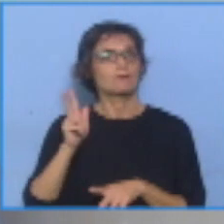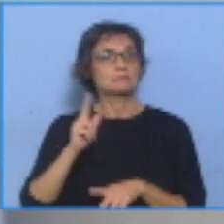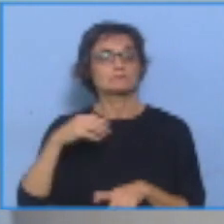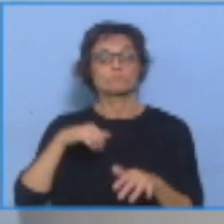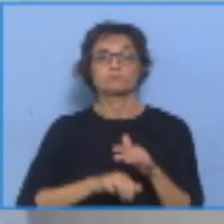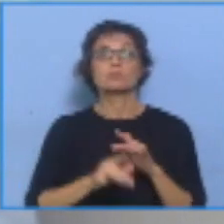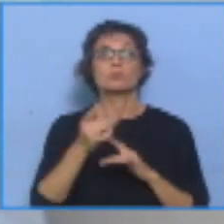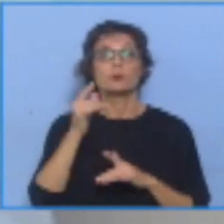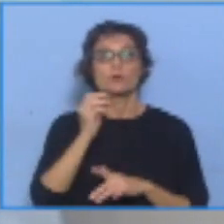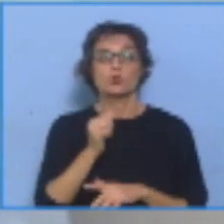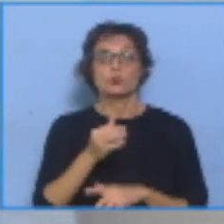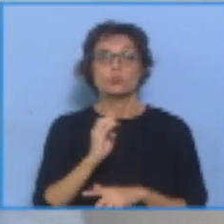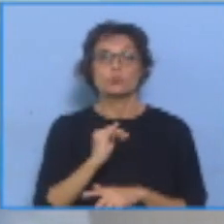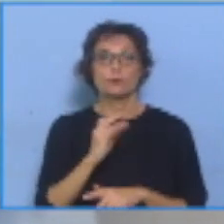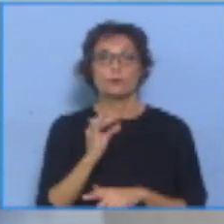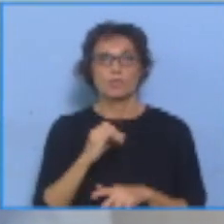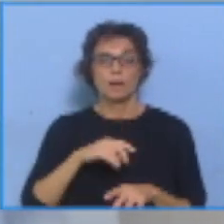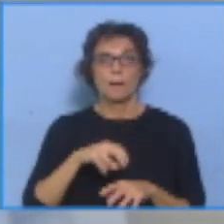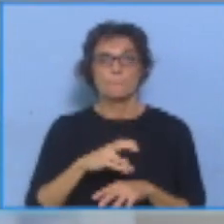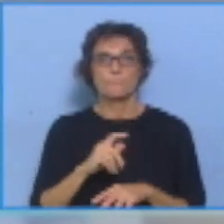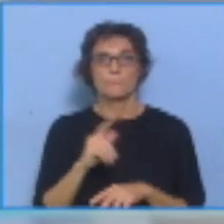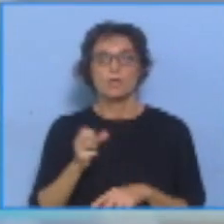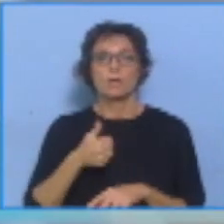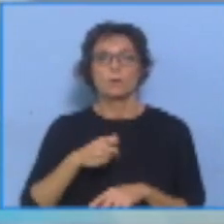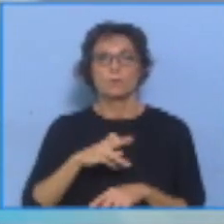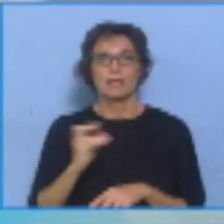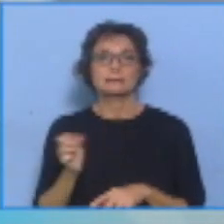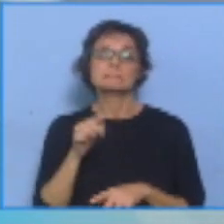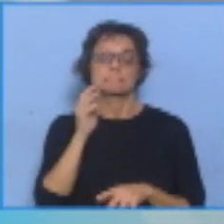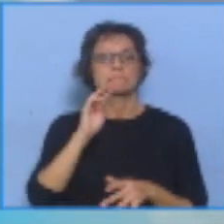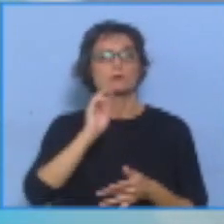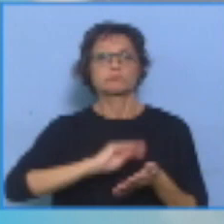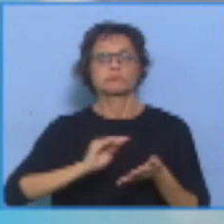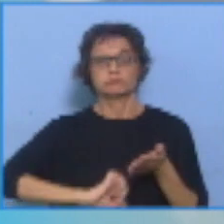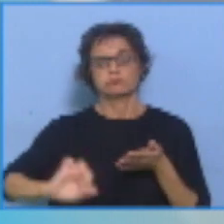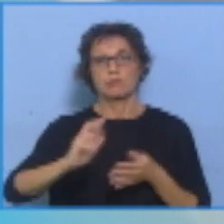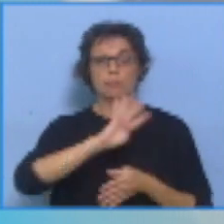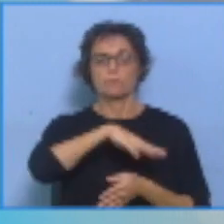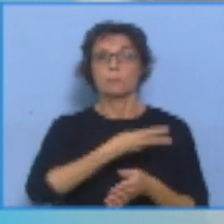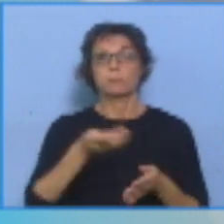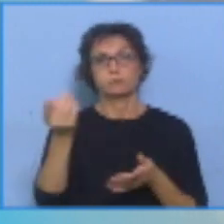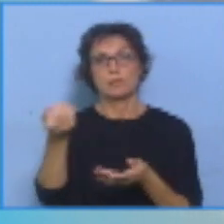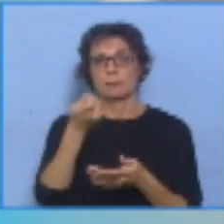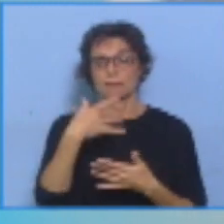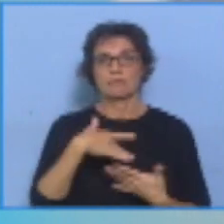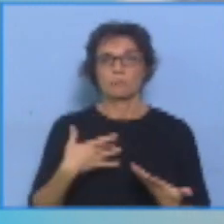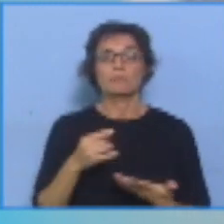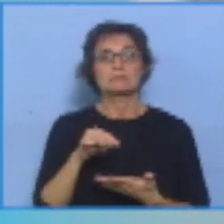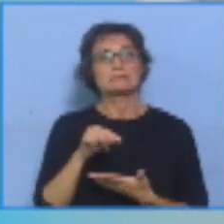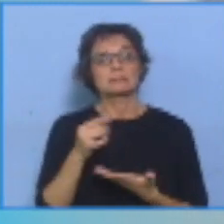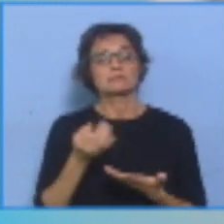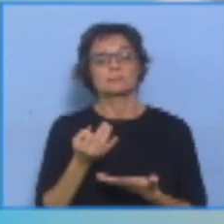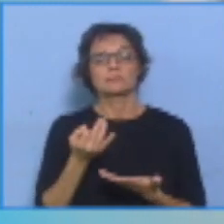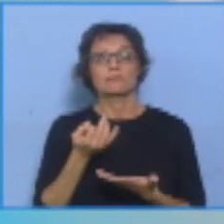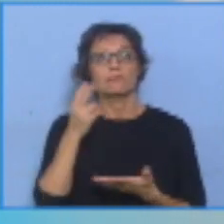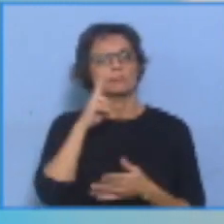Os escritos que lhe conhecemos, desde os contos infantis, como também os muitos poemas que nos deixou, são marcados pelo seu